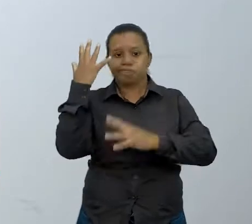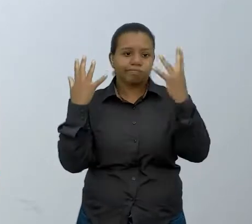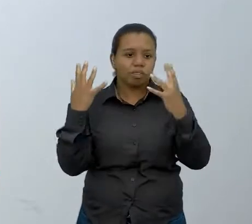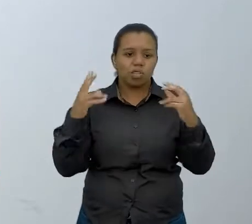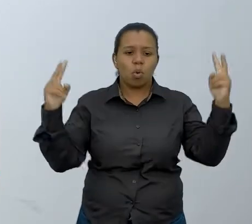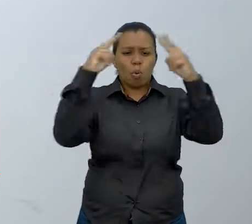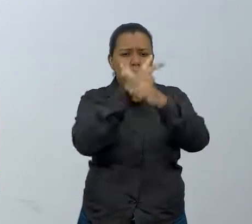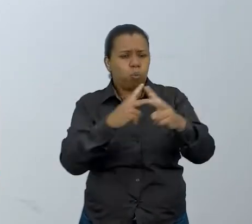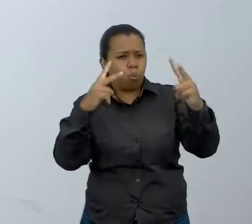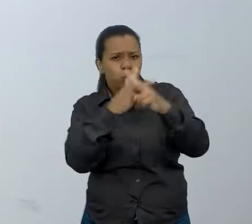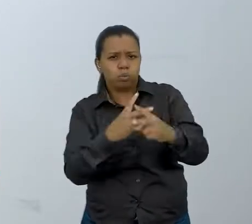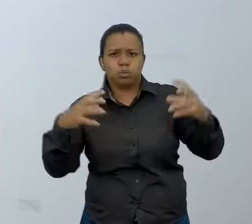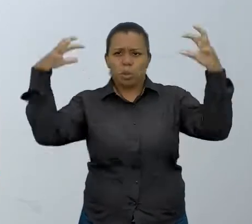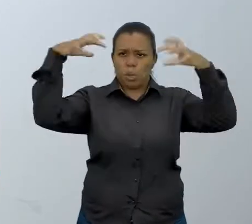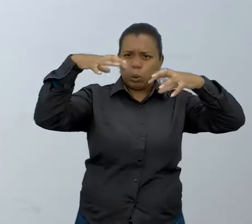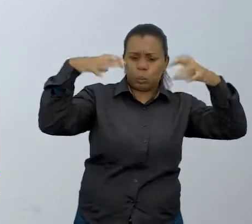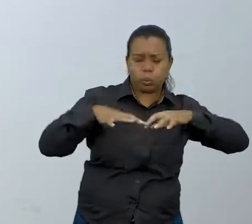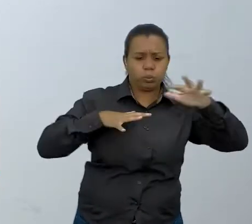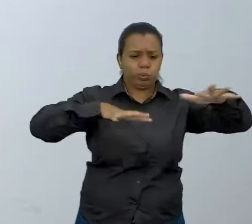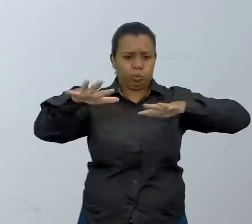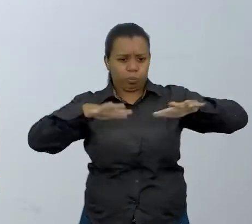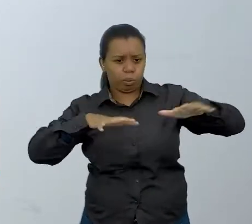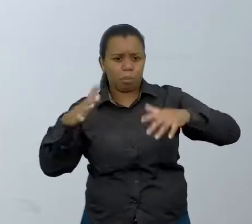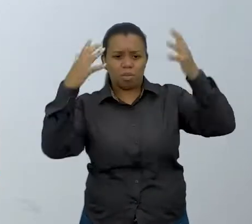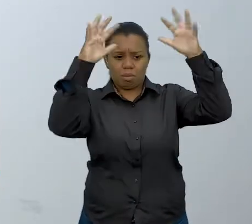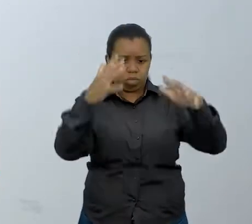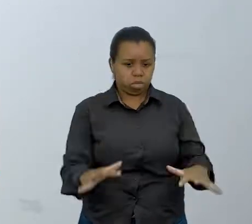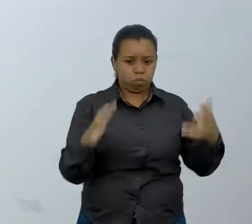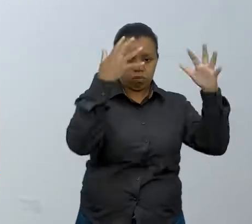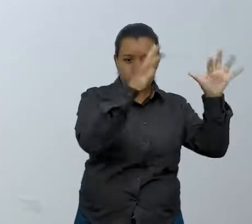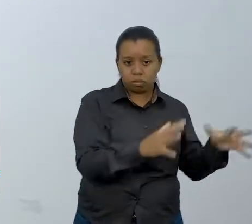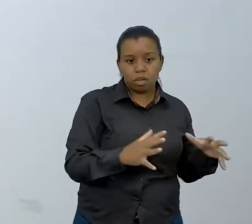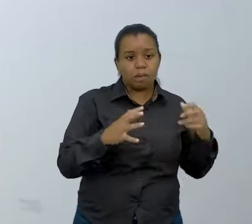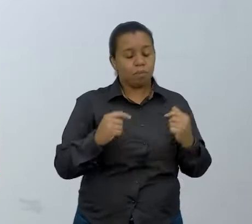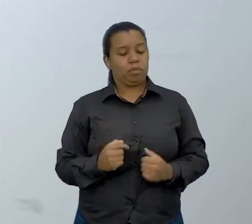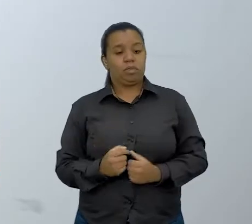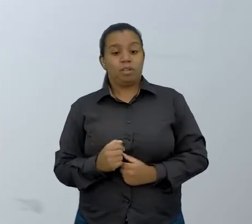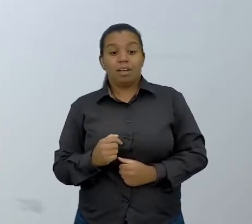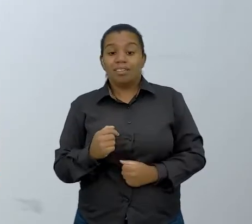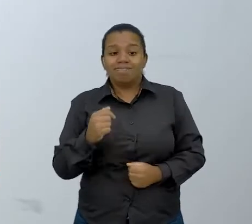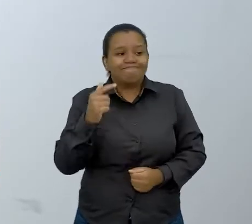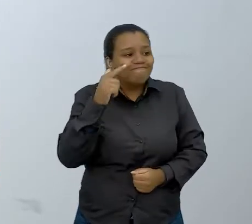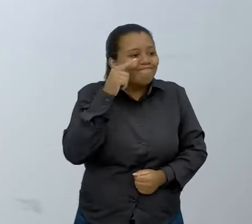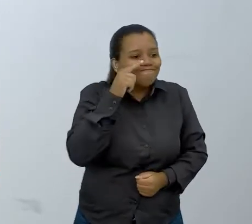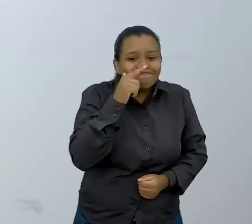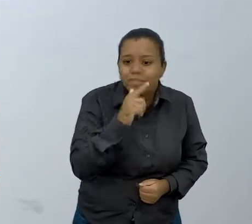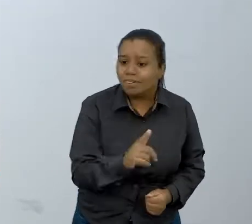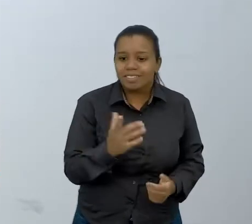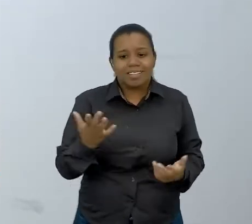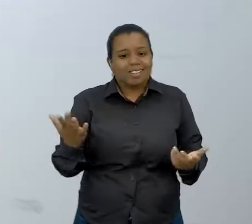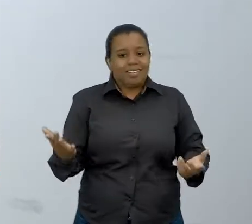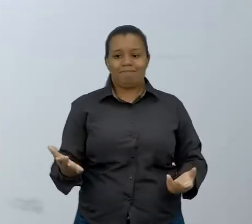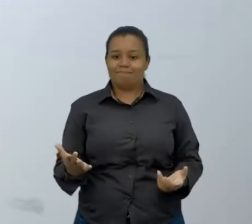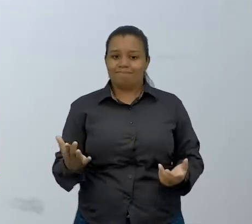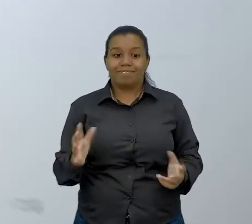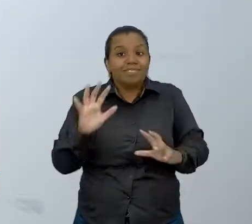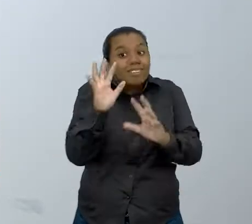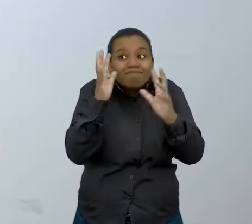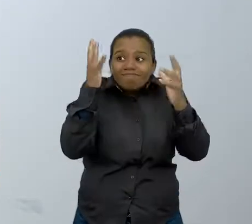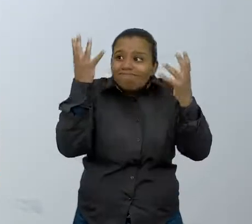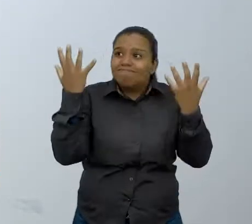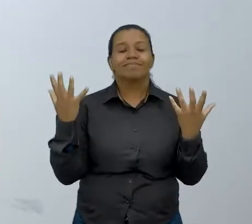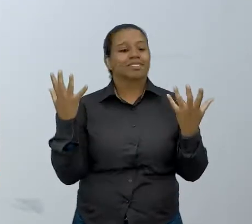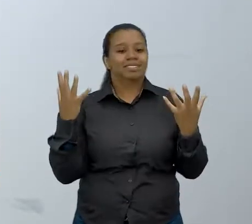tufão, terremoto, tsunami, blá blá blá, são coisas que a gente não tem controle sobre essas coisas. Elas vão acontecer, faz parte